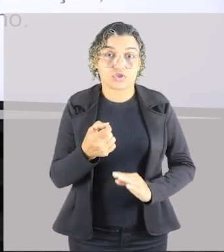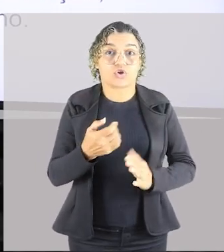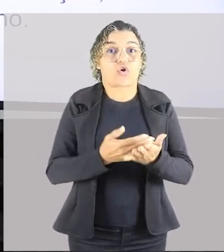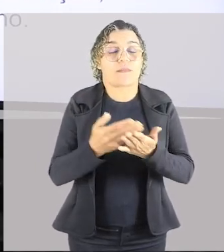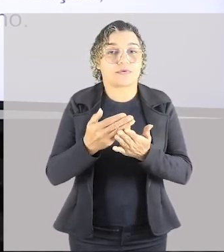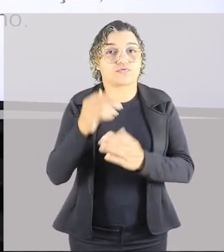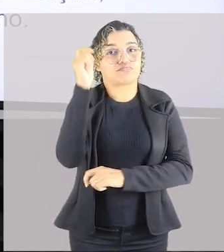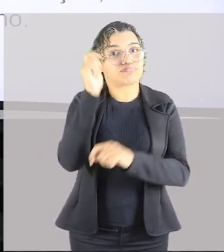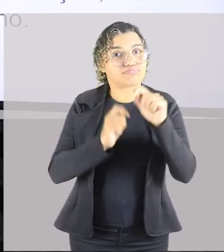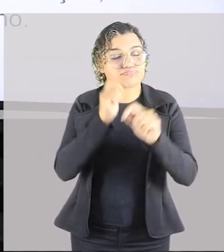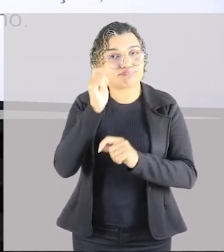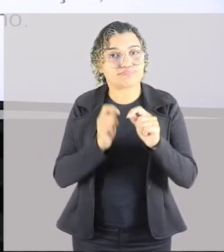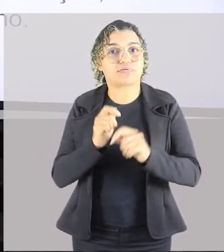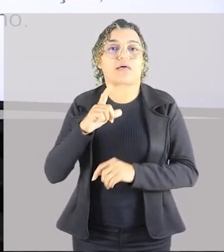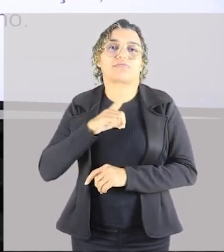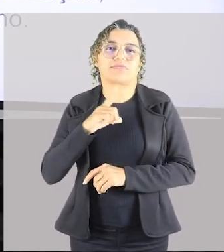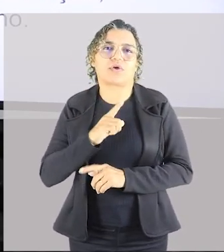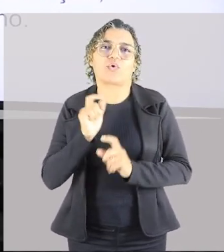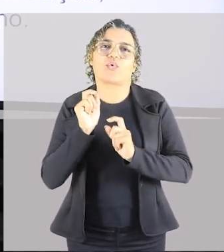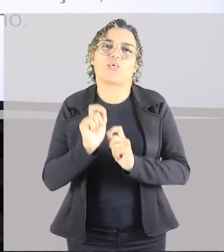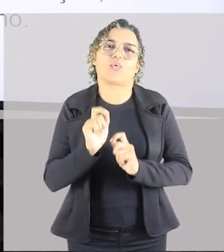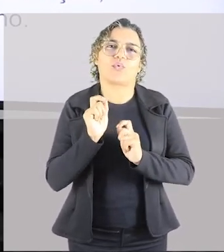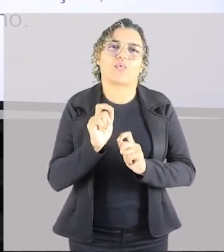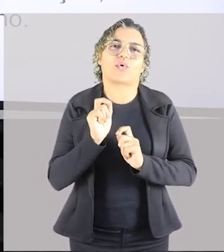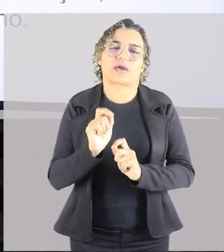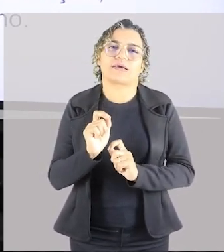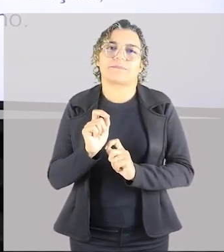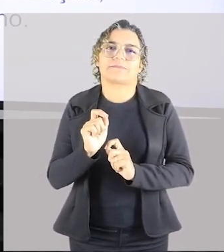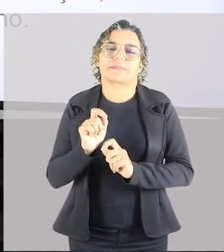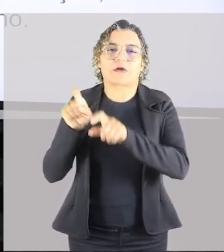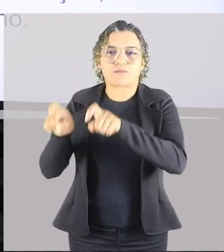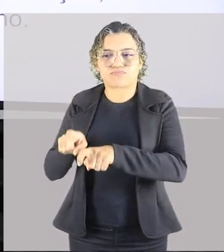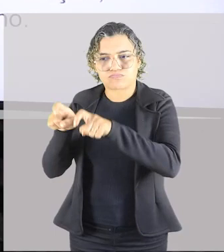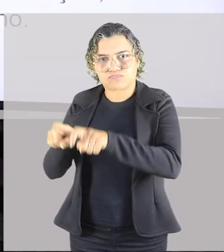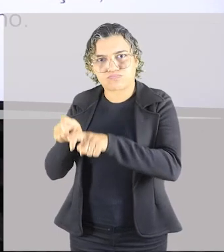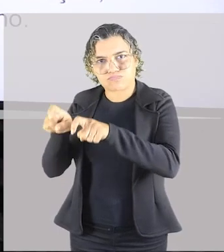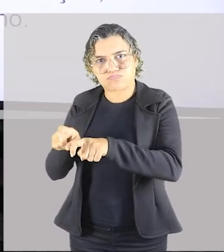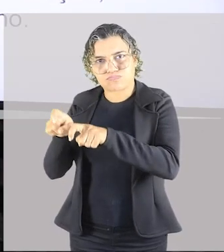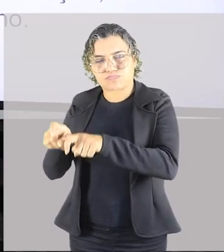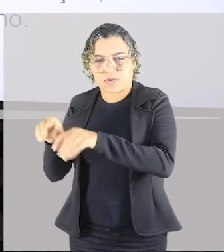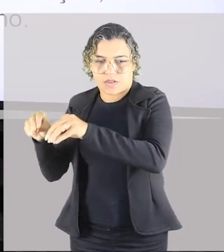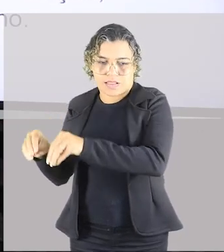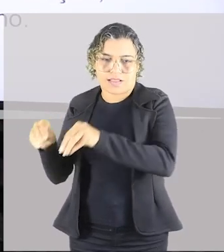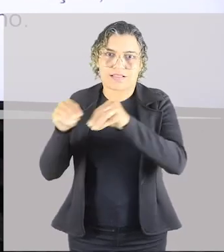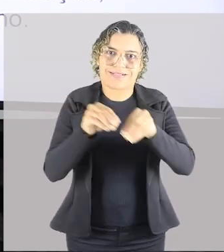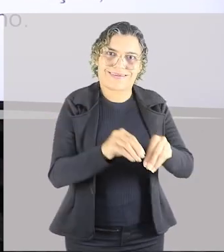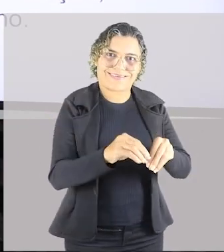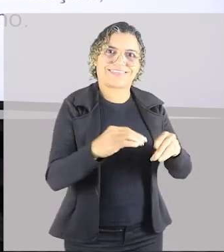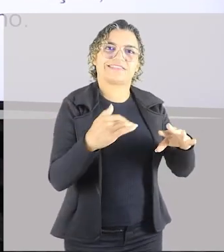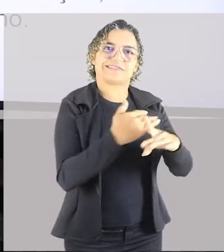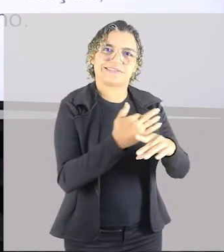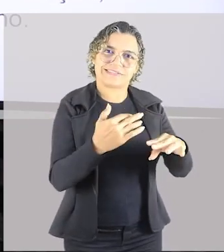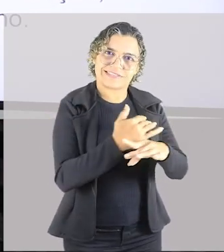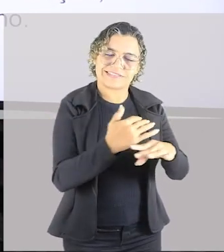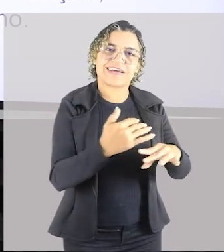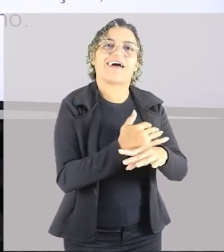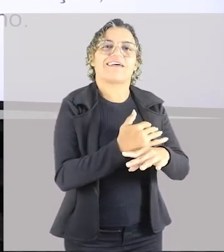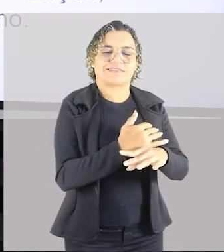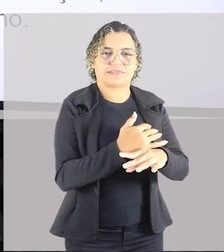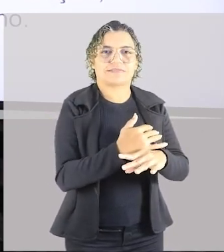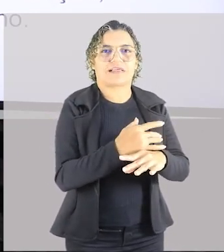industrialização brasileira, que nós teremos aí o deslocamento de pessoas do campo para as cidades, o êxodo rural,